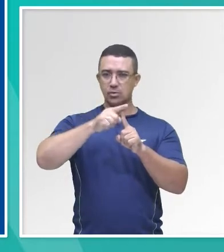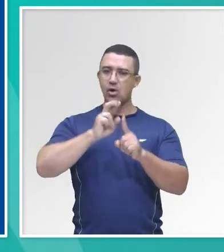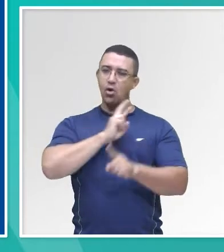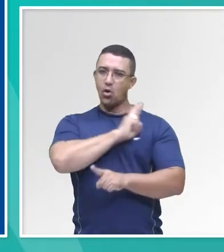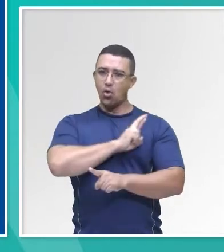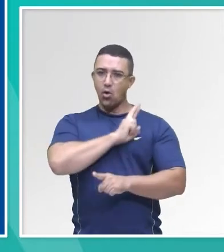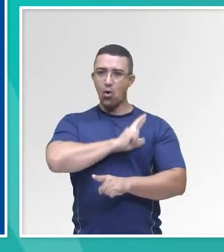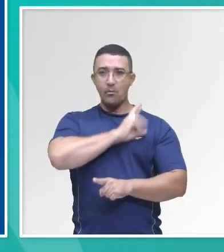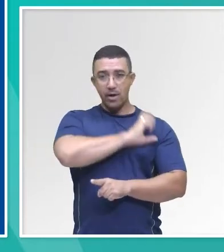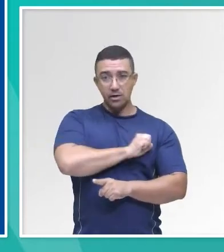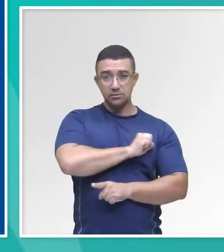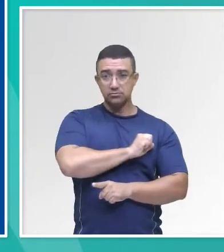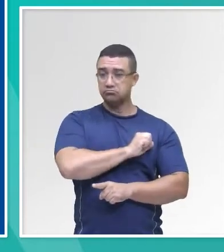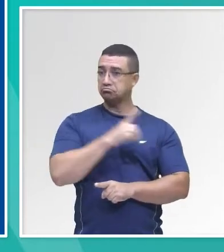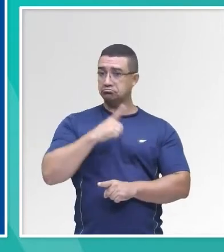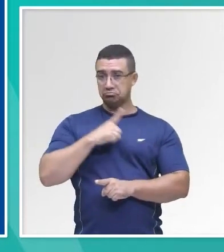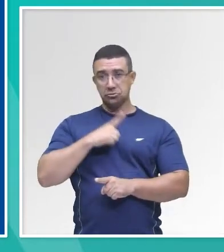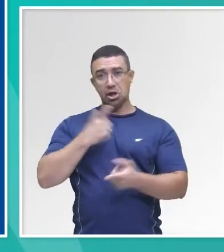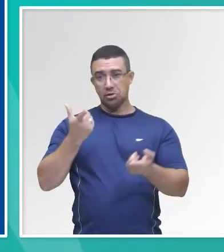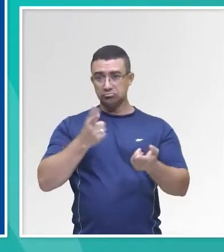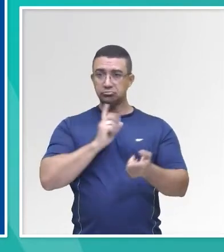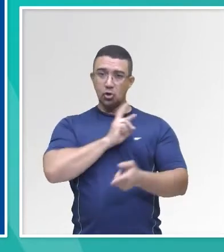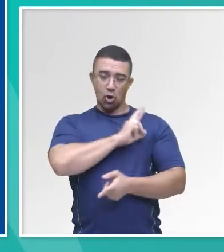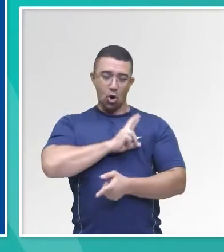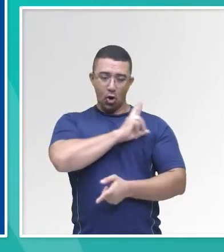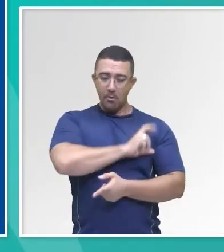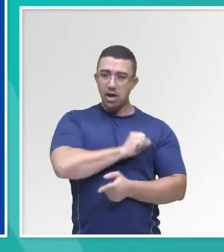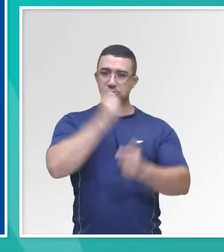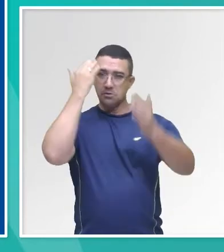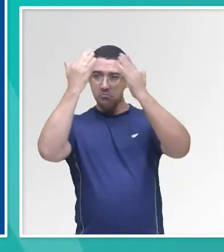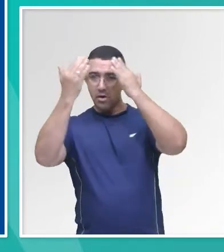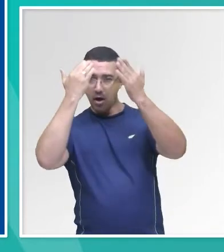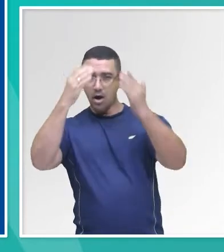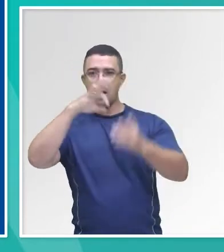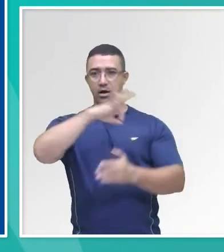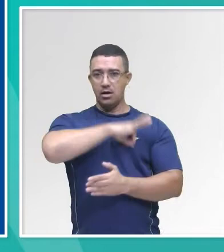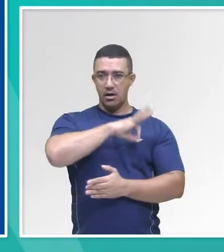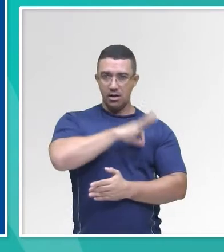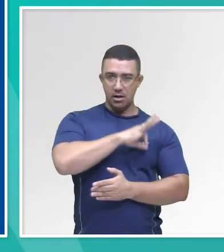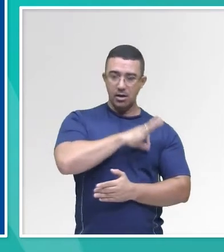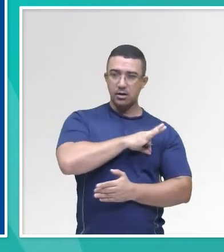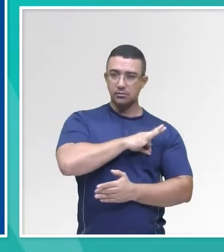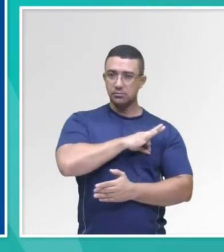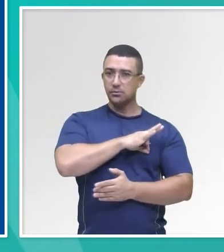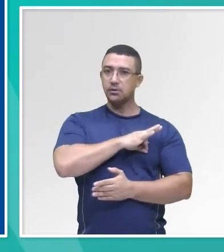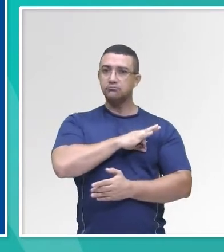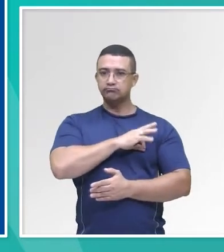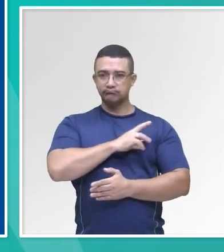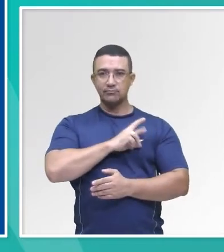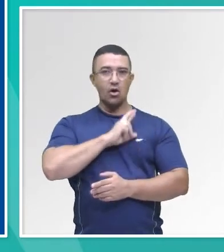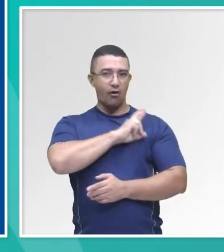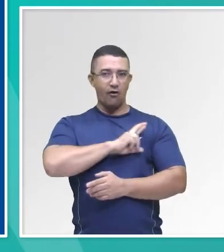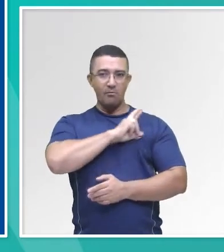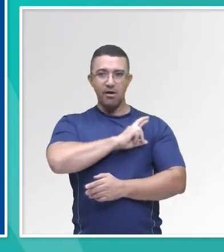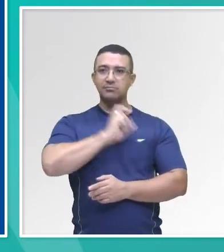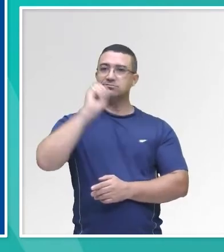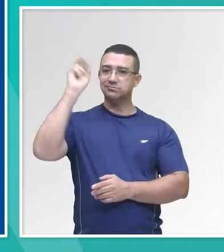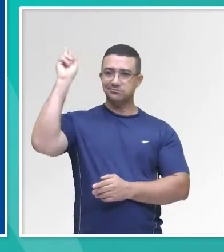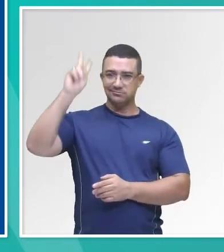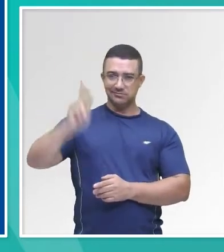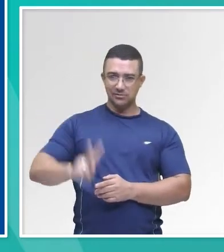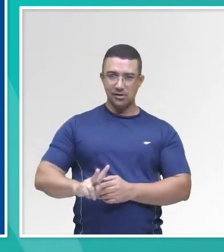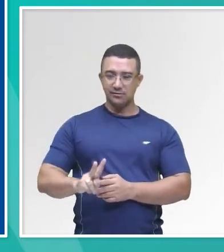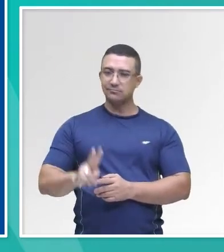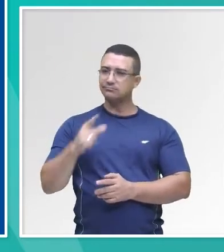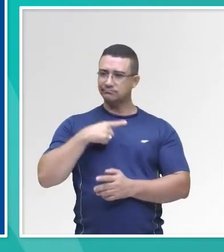Romances policiais, romances psicológicos, romances históricos. Então, o